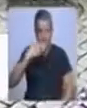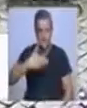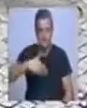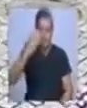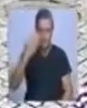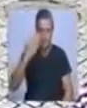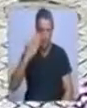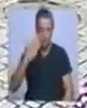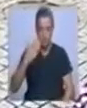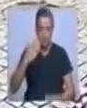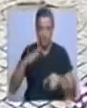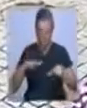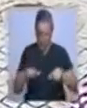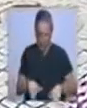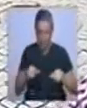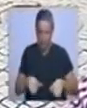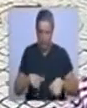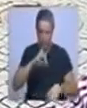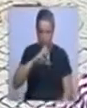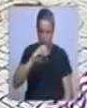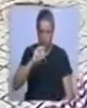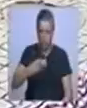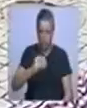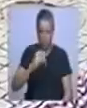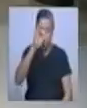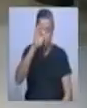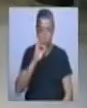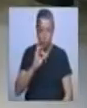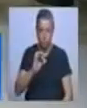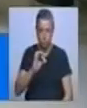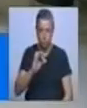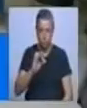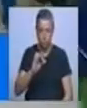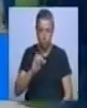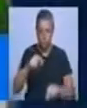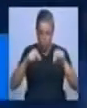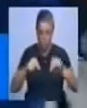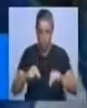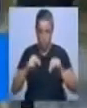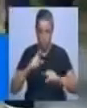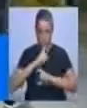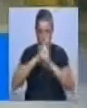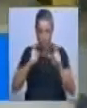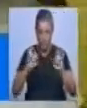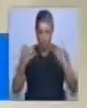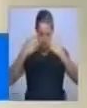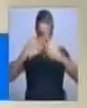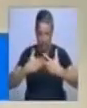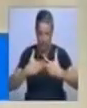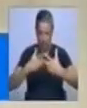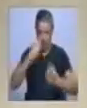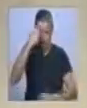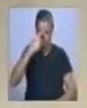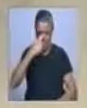a adesão situa-se entre os 80% e 90% de adesão. Hoje, avisam os sindicatos, os